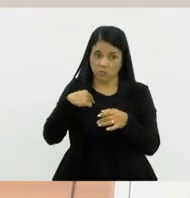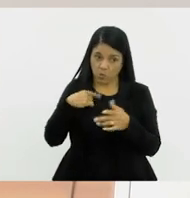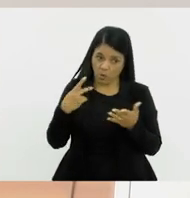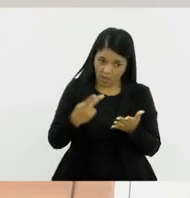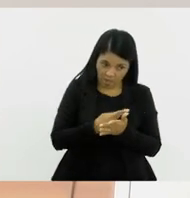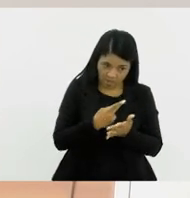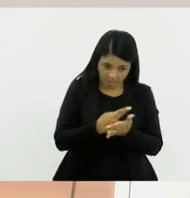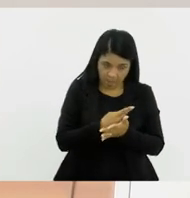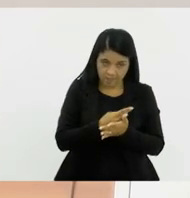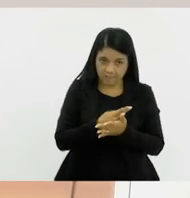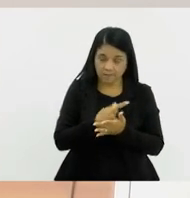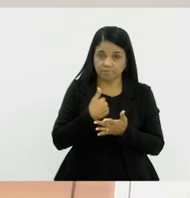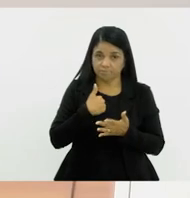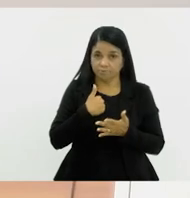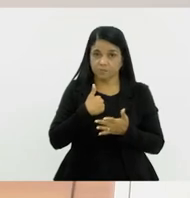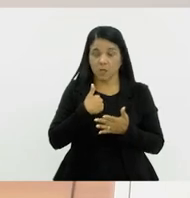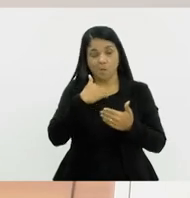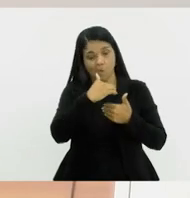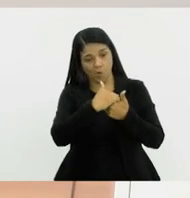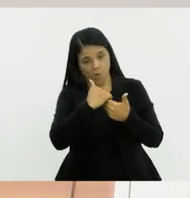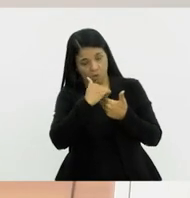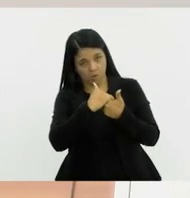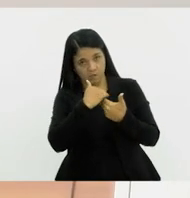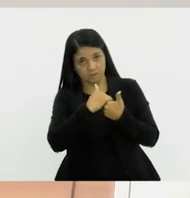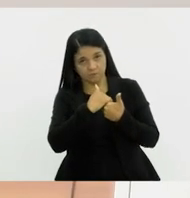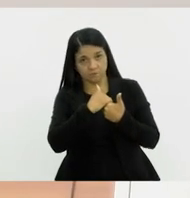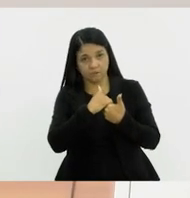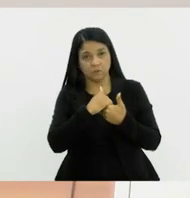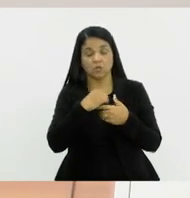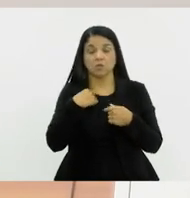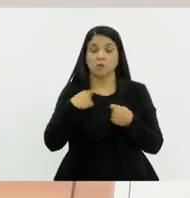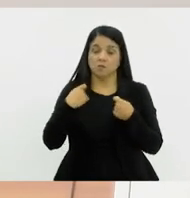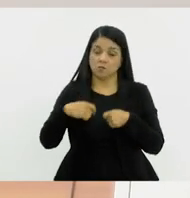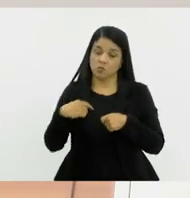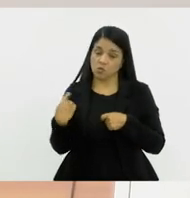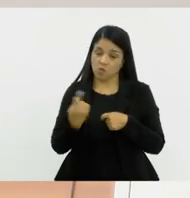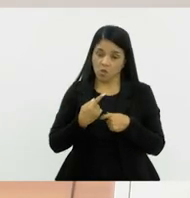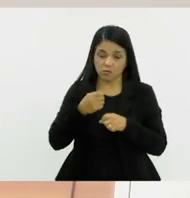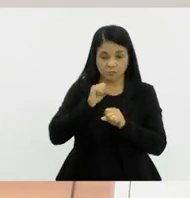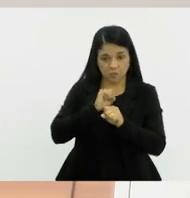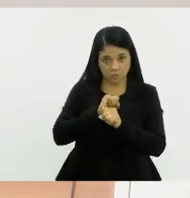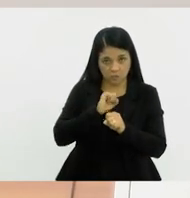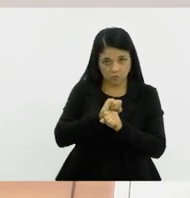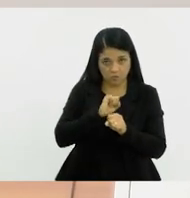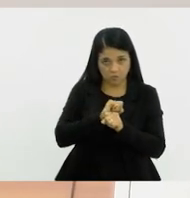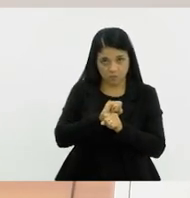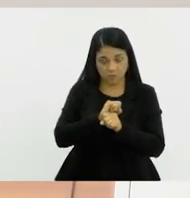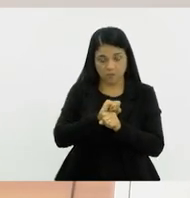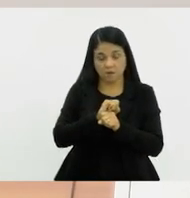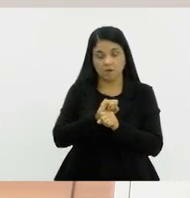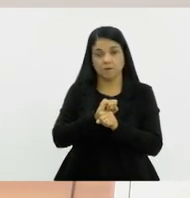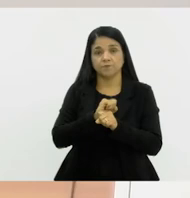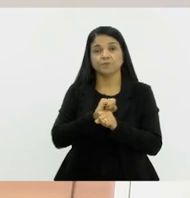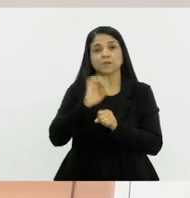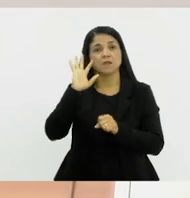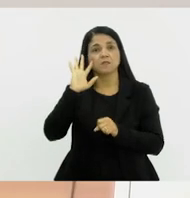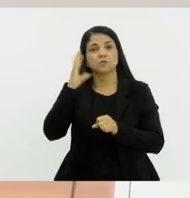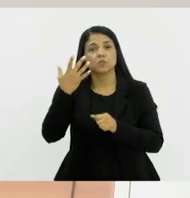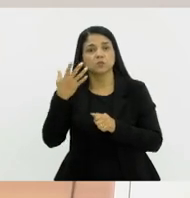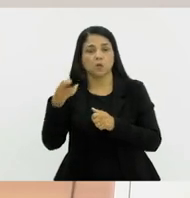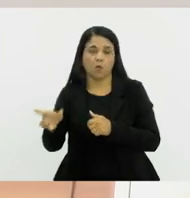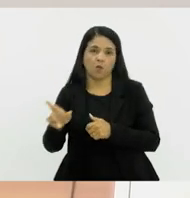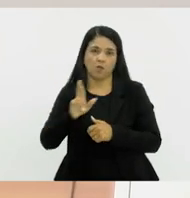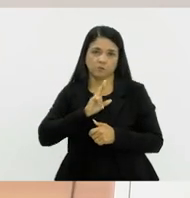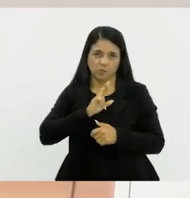favor, me oriente, nós teremos que aguardar a solução desse questionamento. Mas há alguma